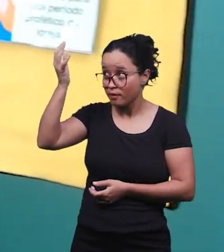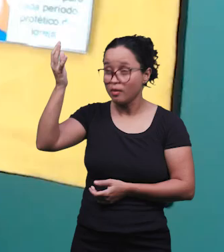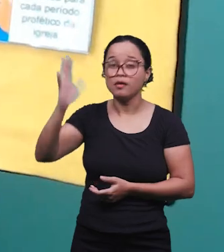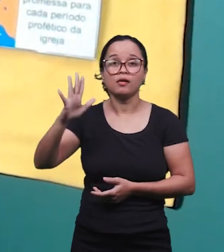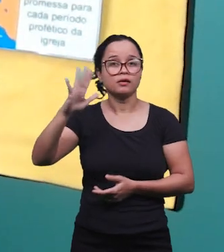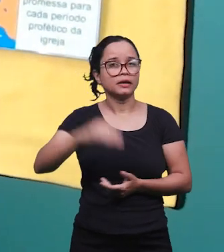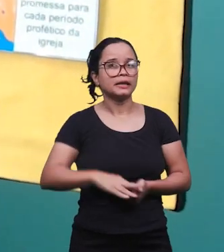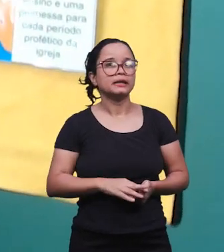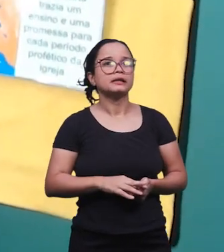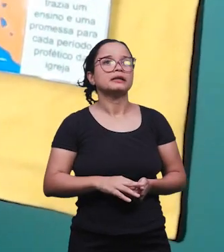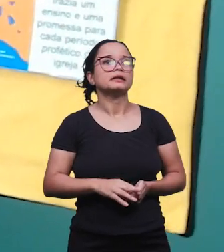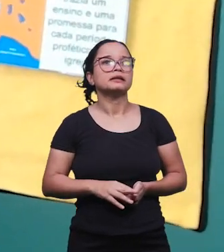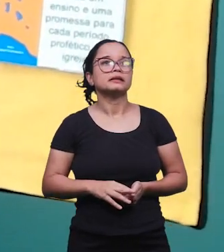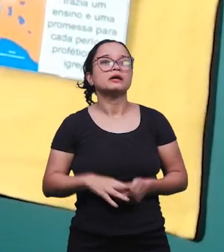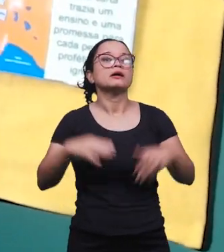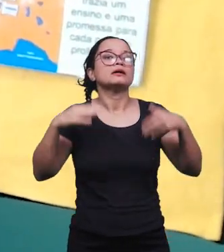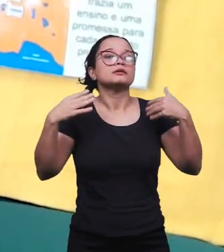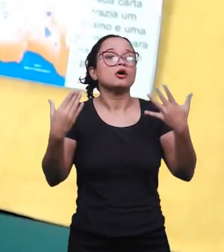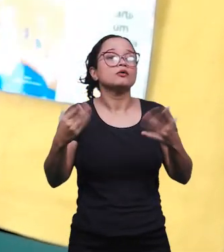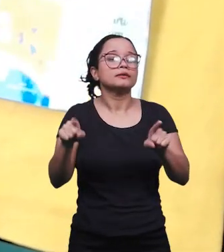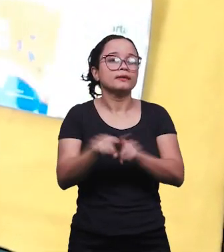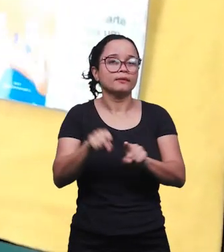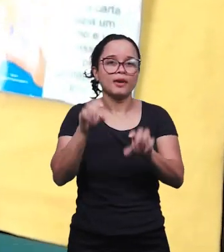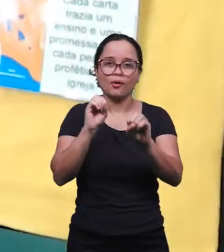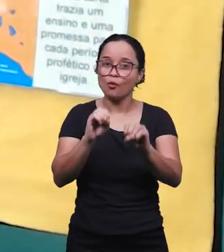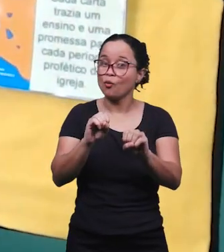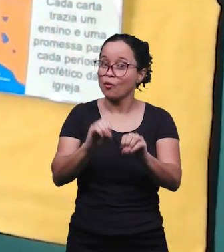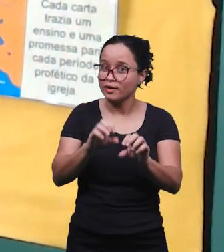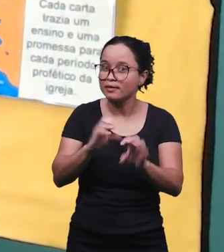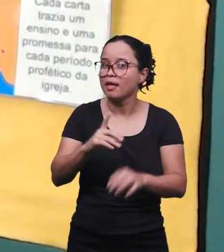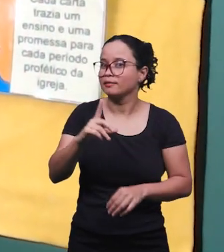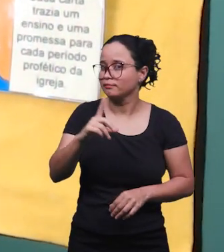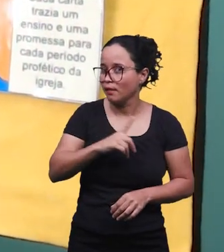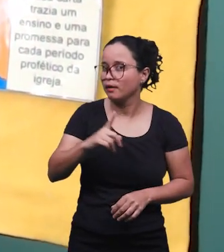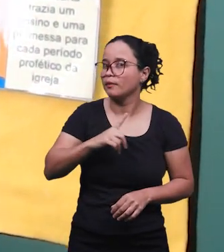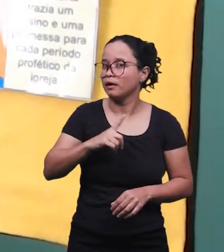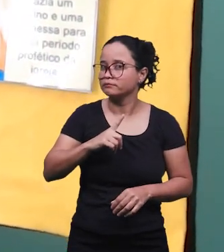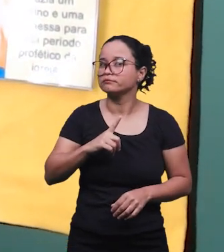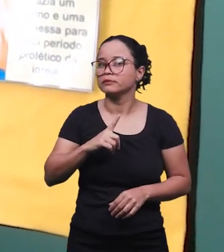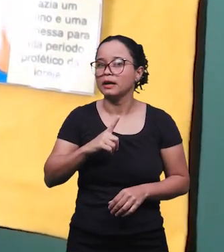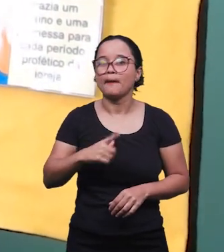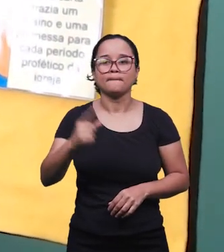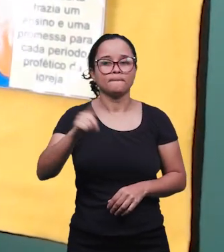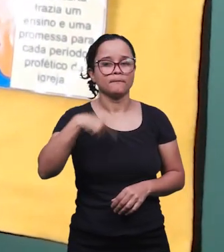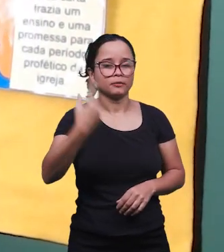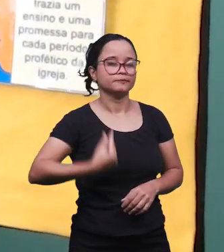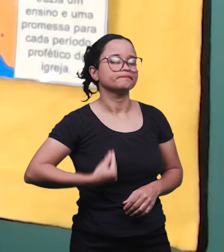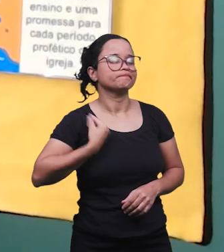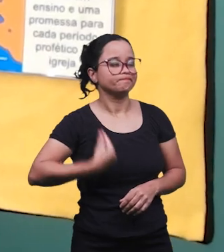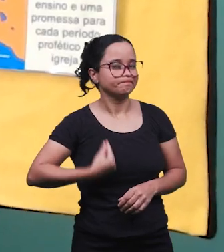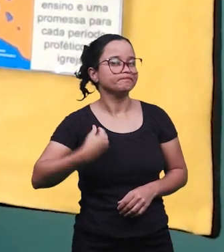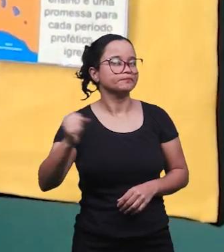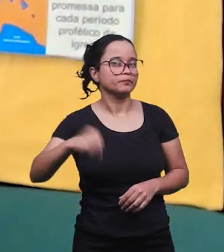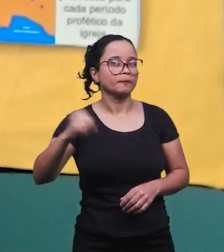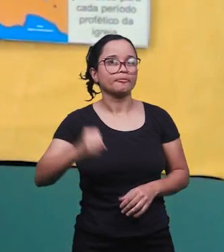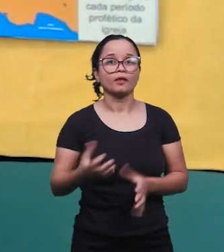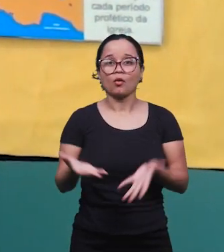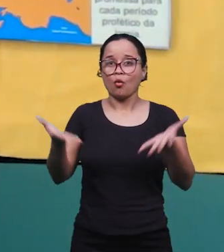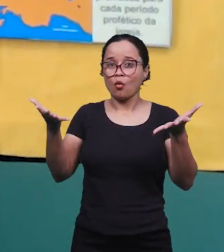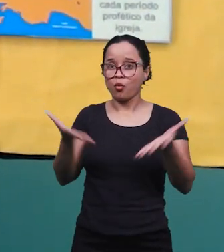Senhor, também tem um ensino, um ensino para as nossas